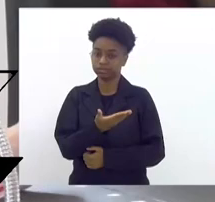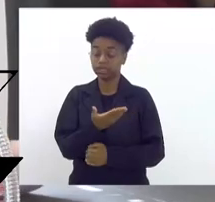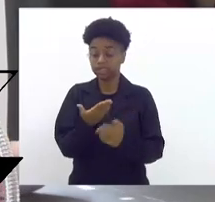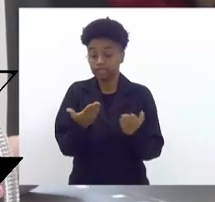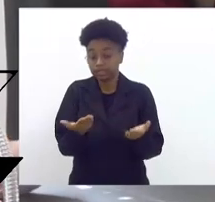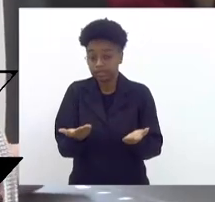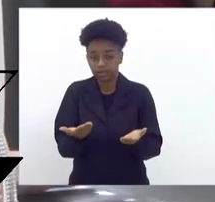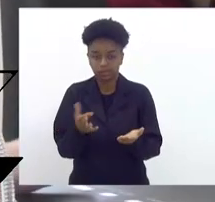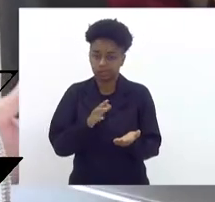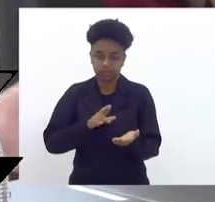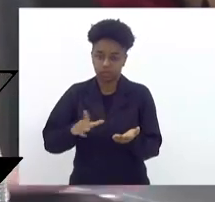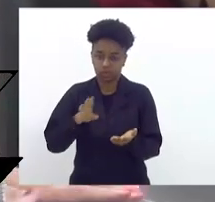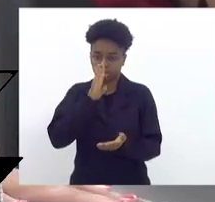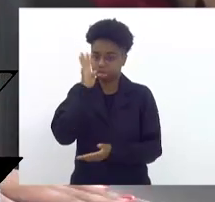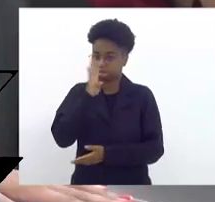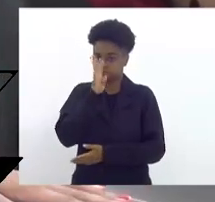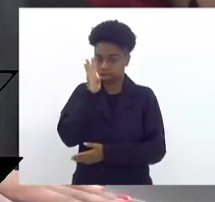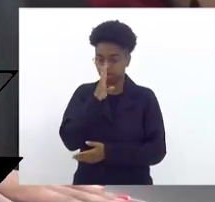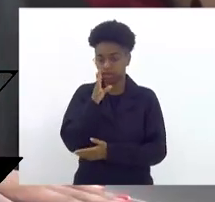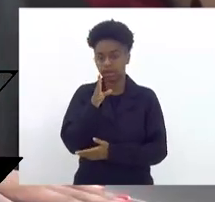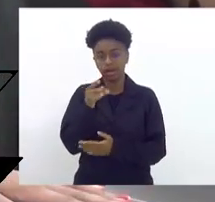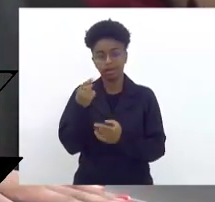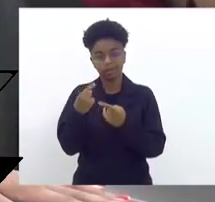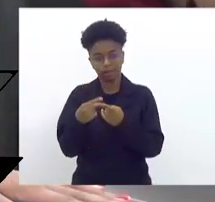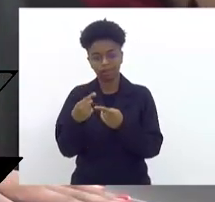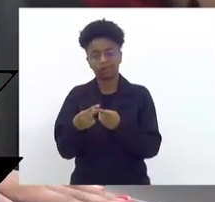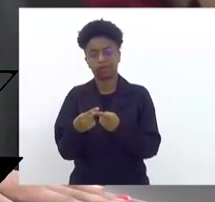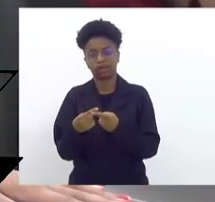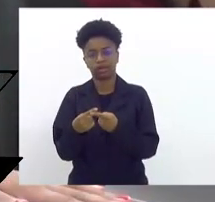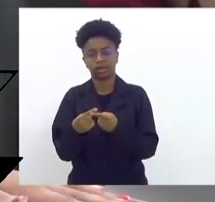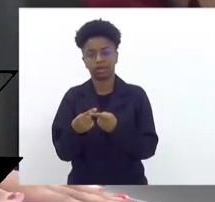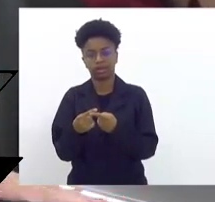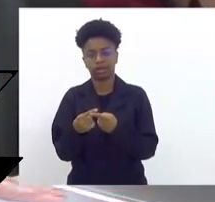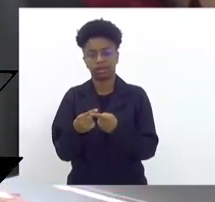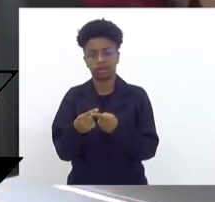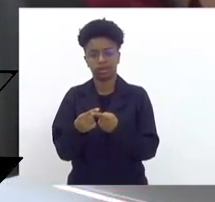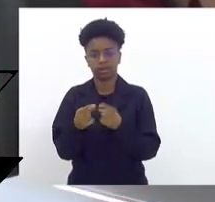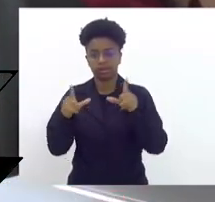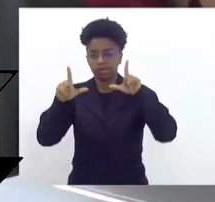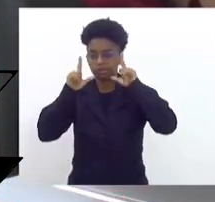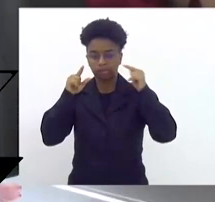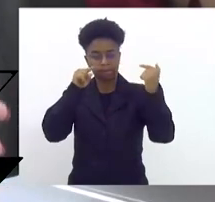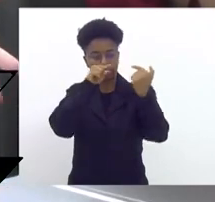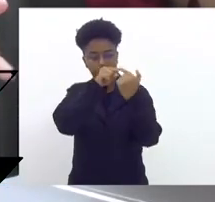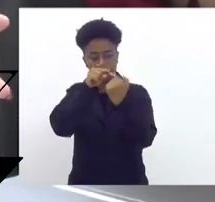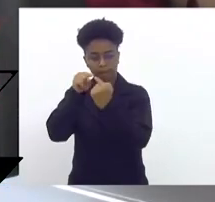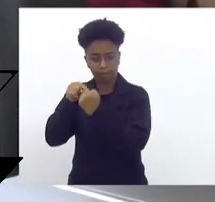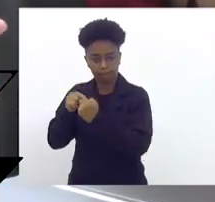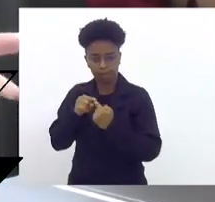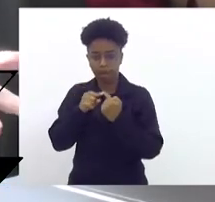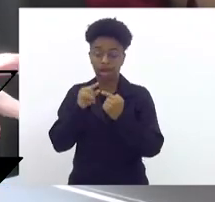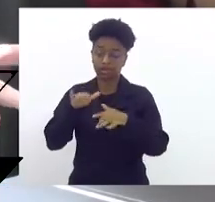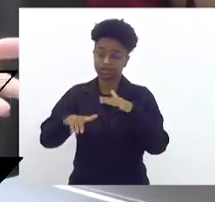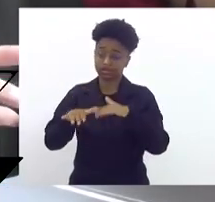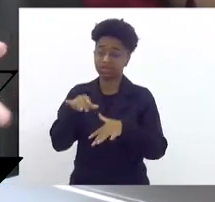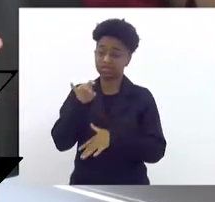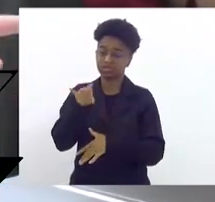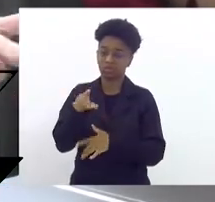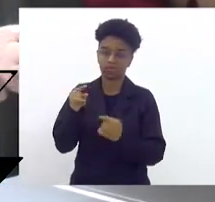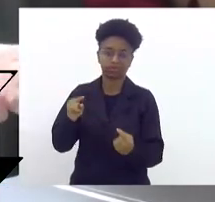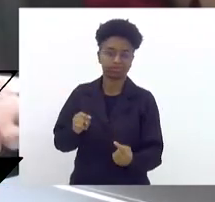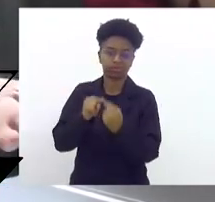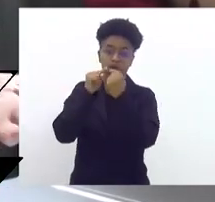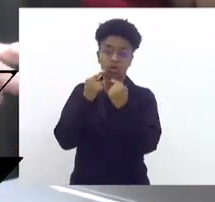não é qualquer coisa diante de uma situação de um reconhecimento fotográfico que muitas vezes só reconhece